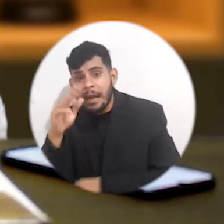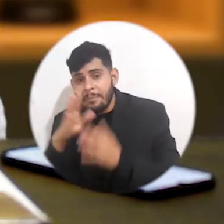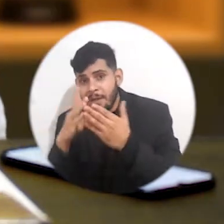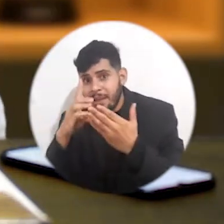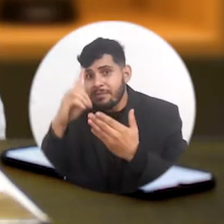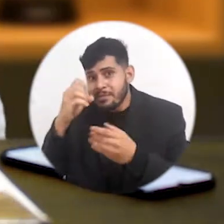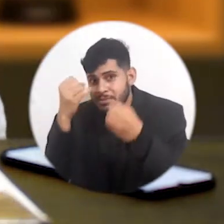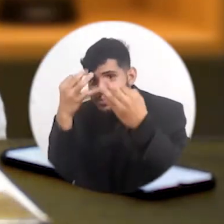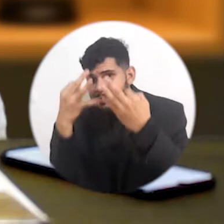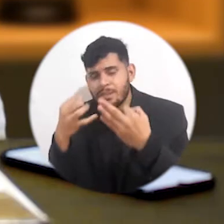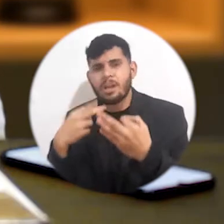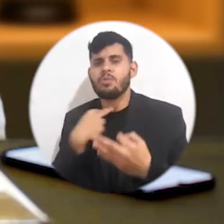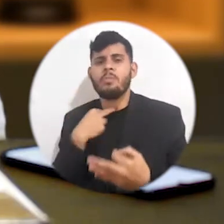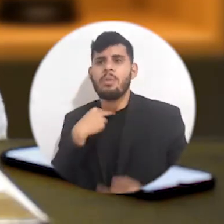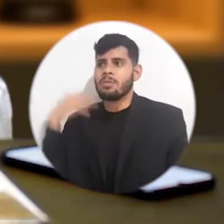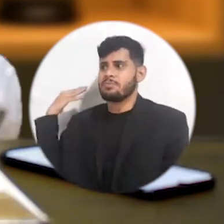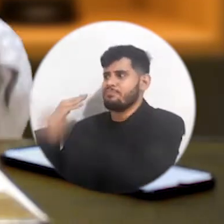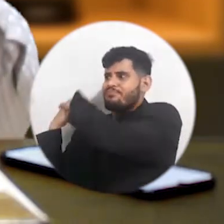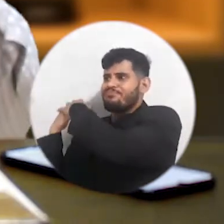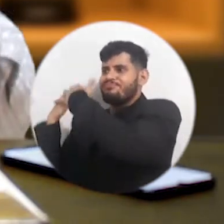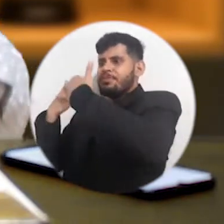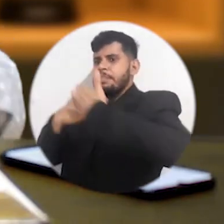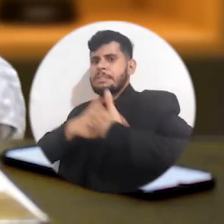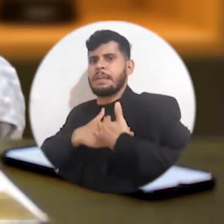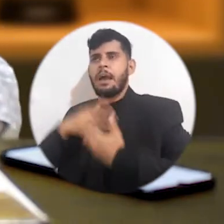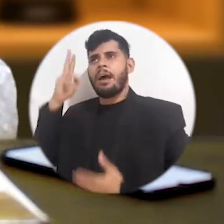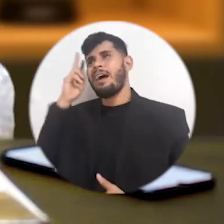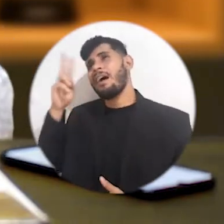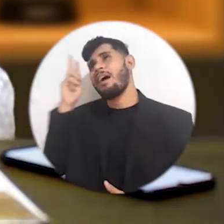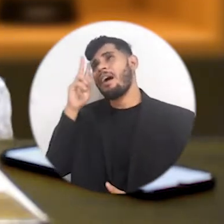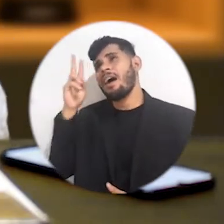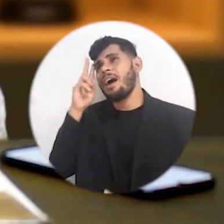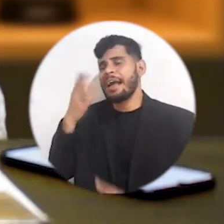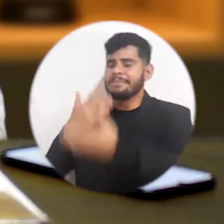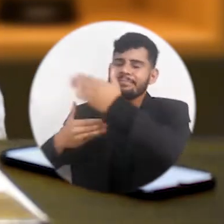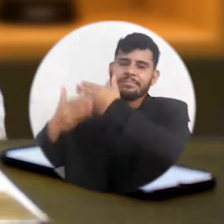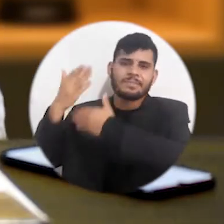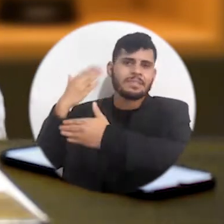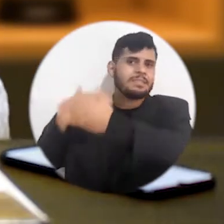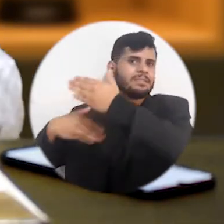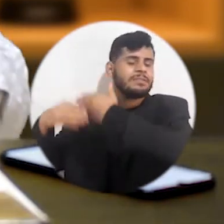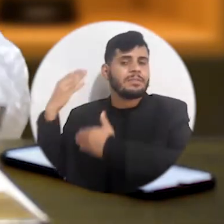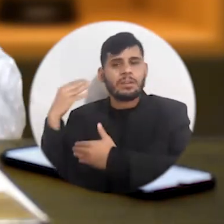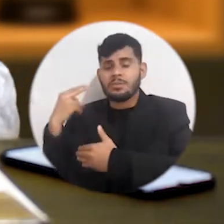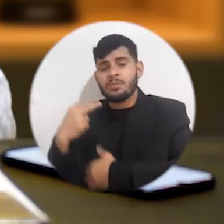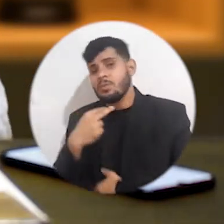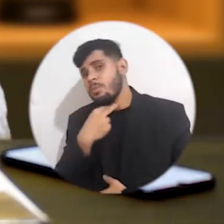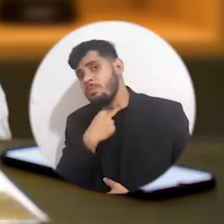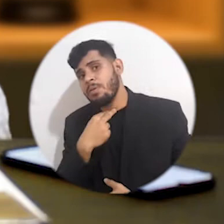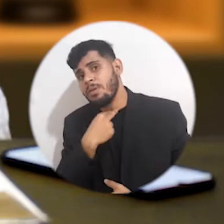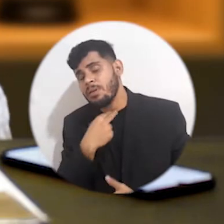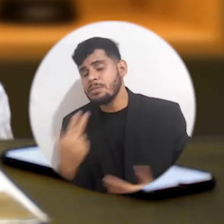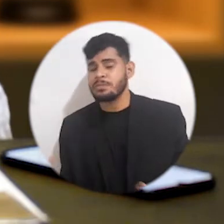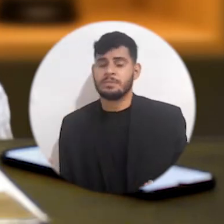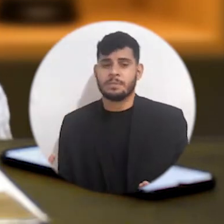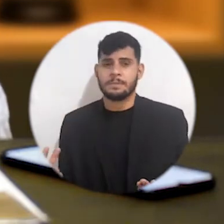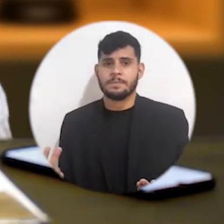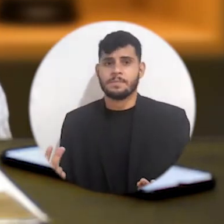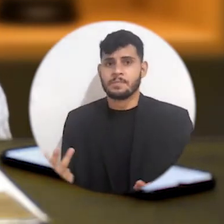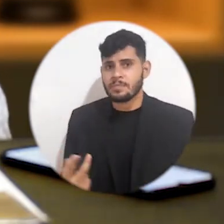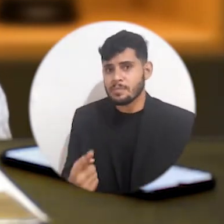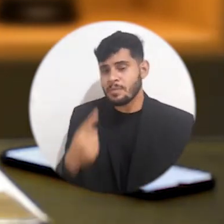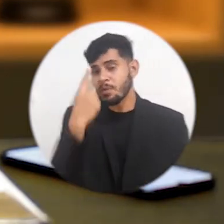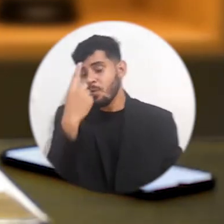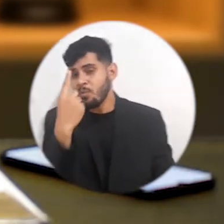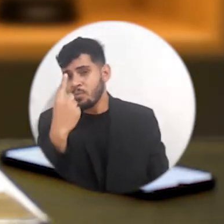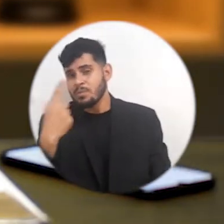não considerar. A ordem também é você não lembrar das coisas passadas e nem considerar as